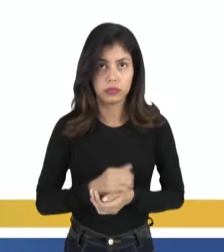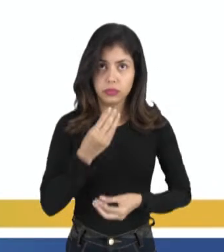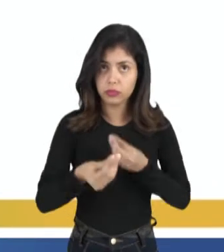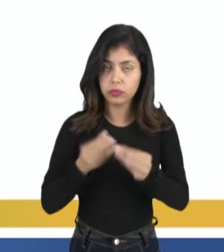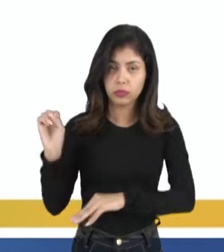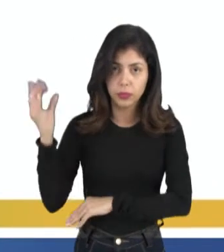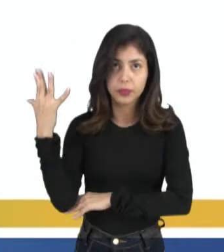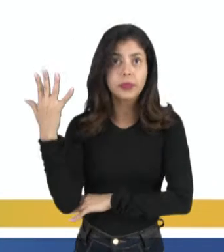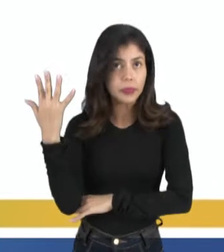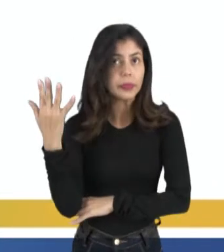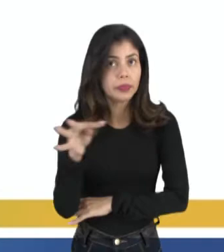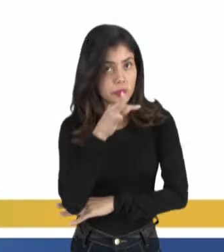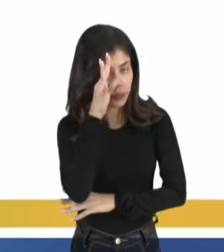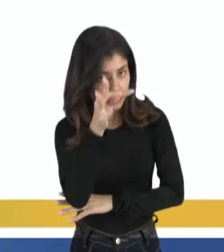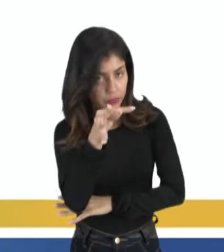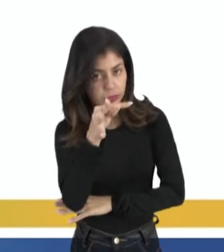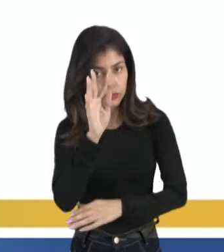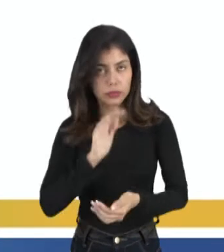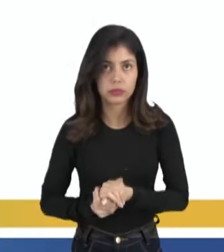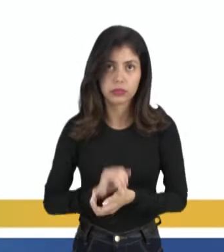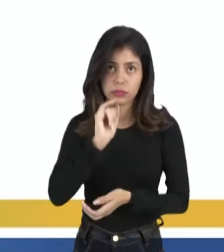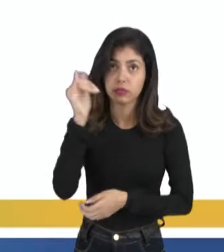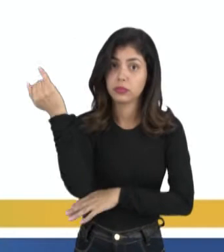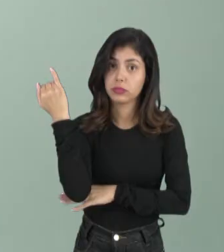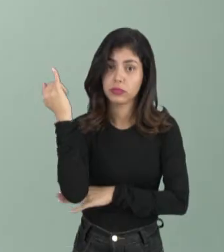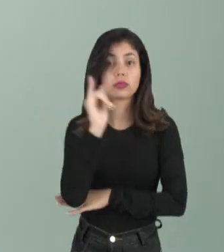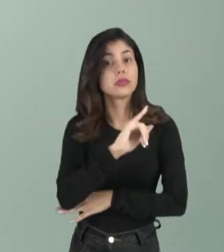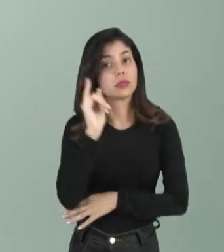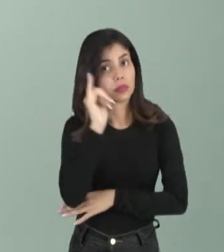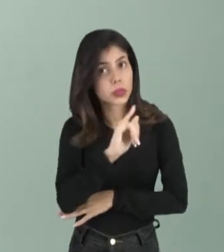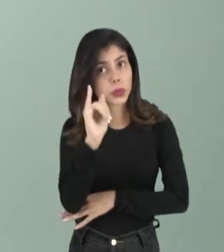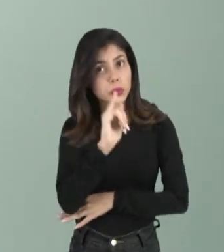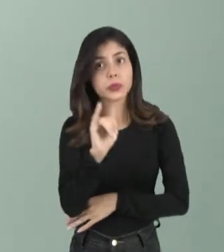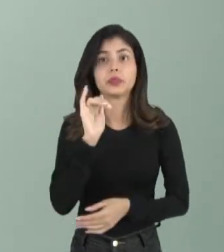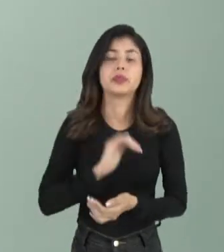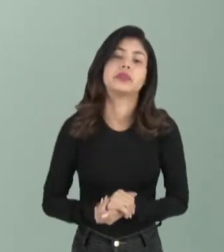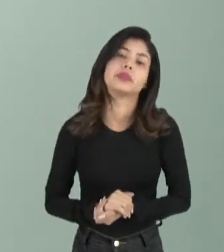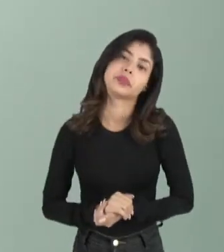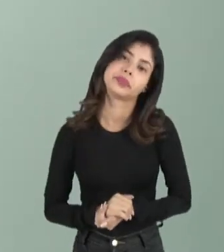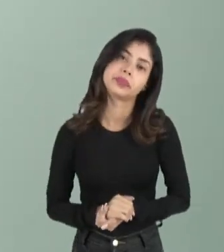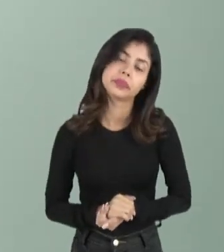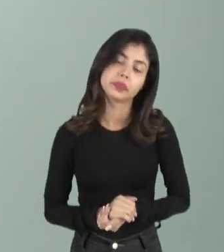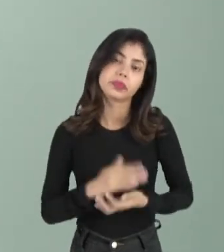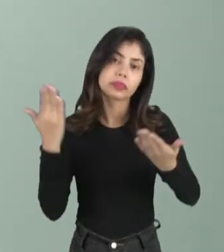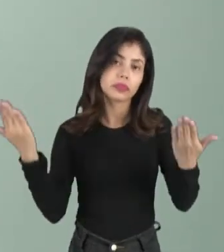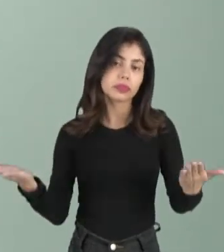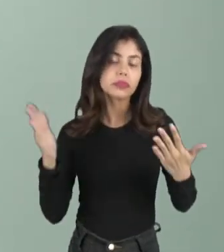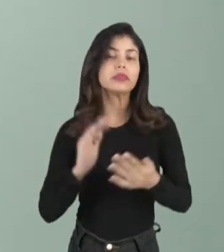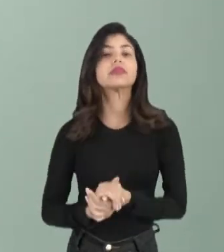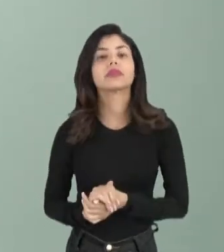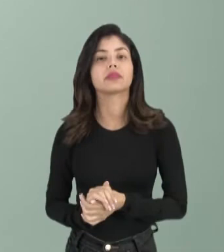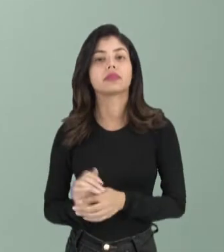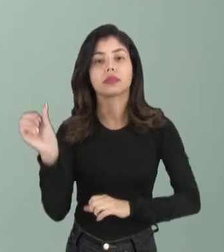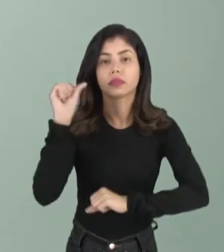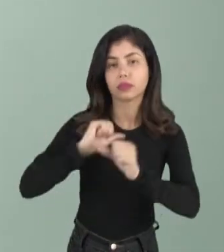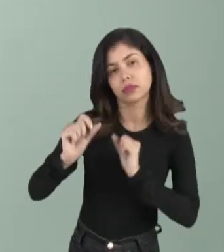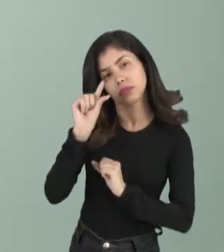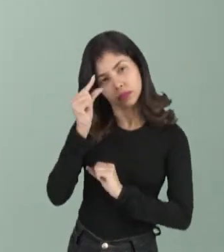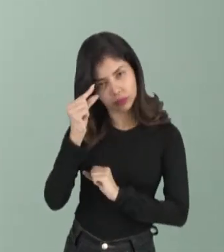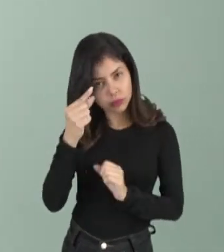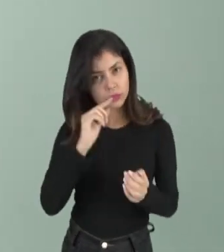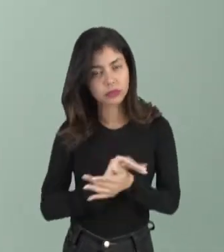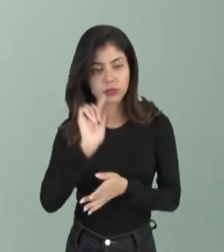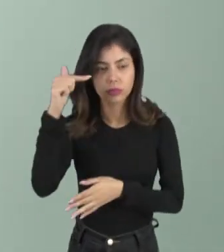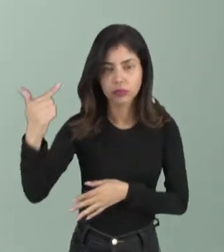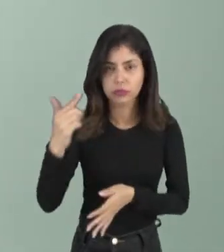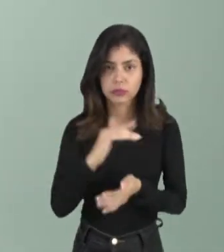como é o caso do futurismo italiano né é o futurismo italiano então foi ao contrário um